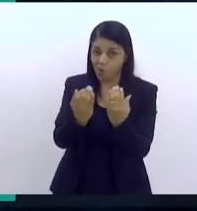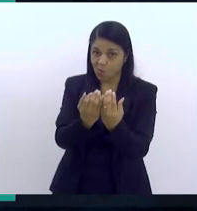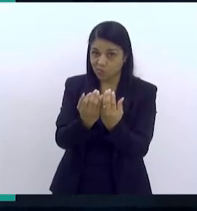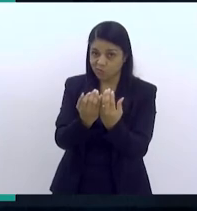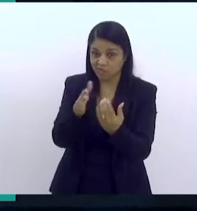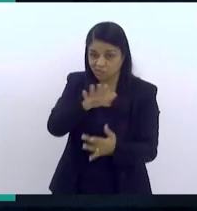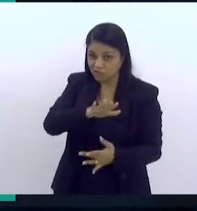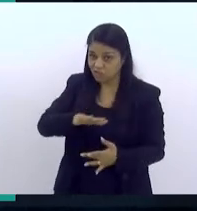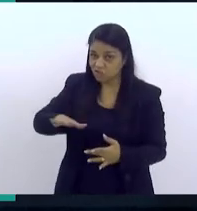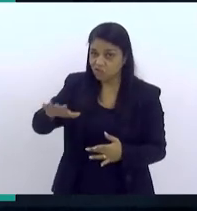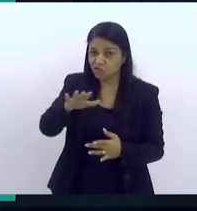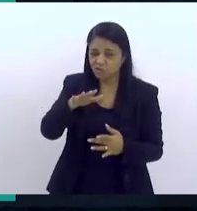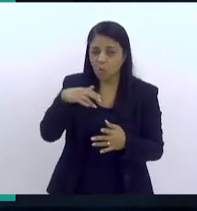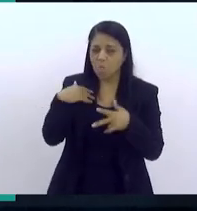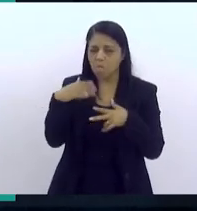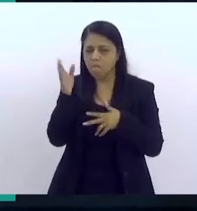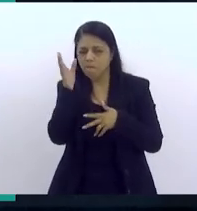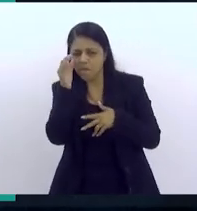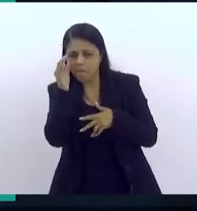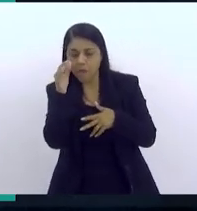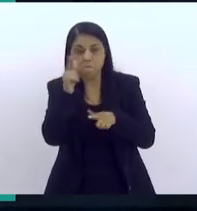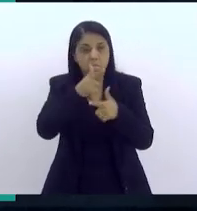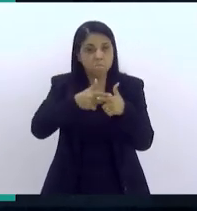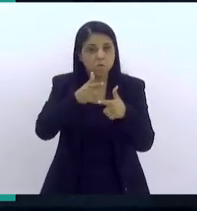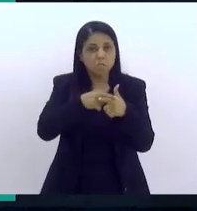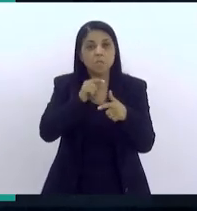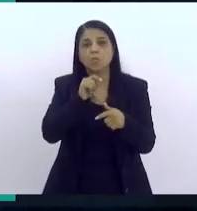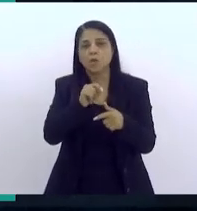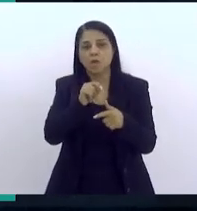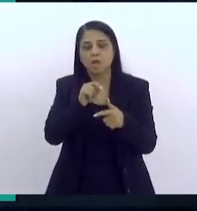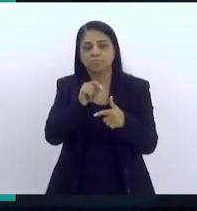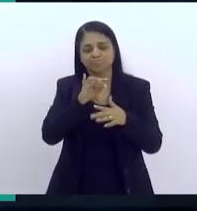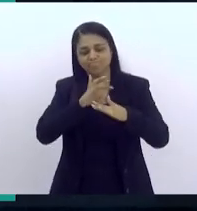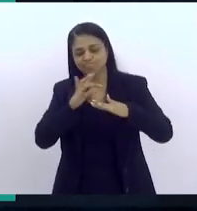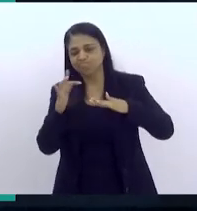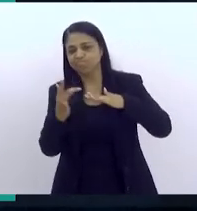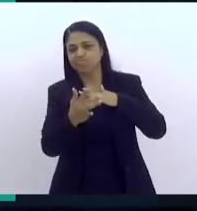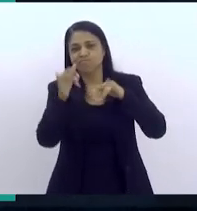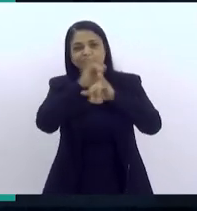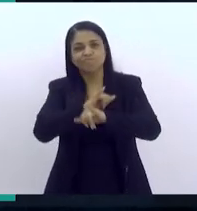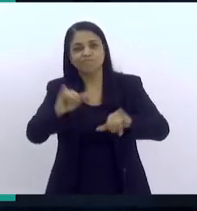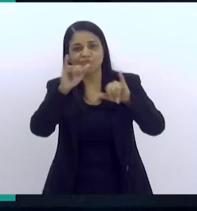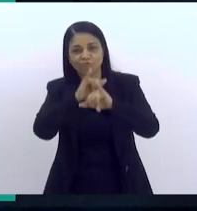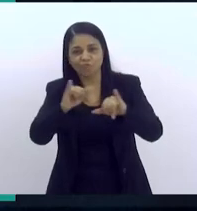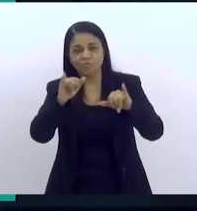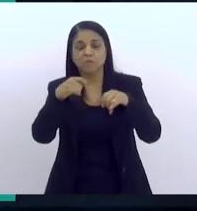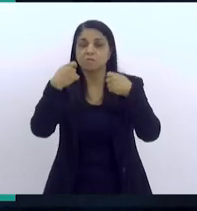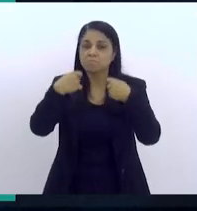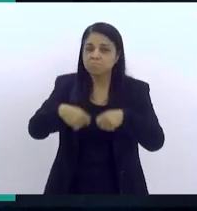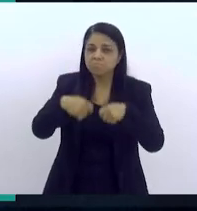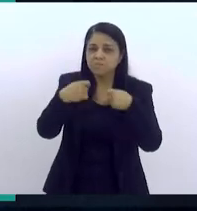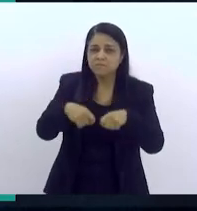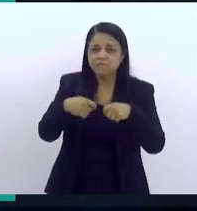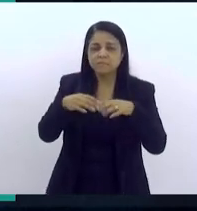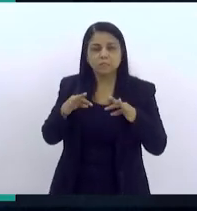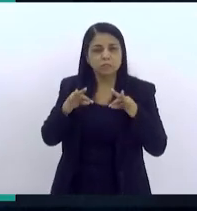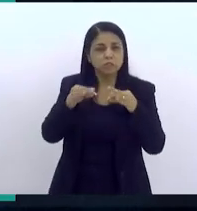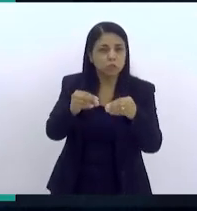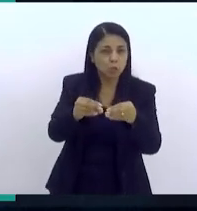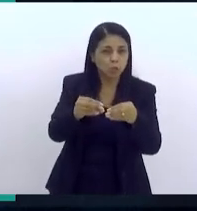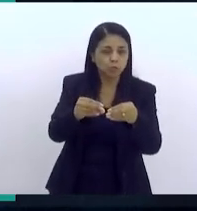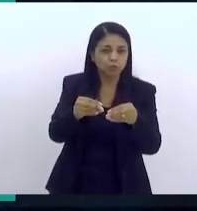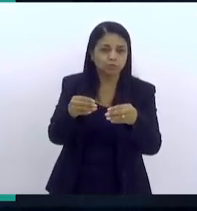observam esse problema a partir do que tem ganhado mídia realmente né que é a necessidade de todos esses